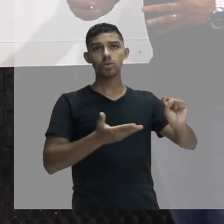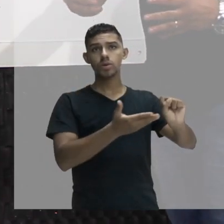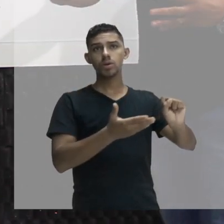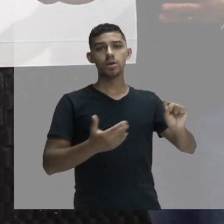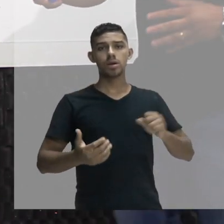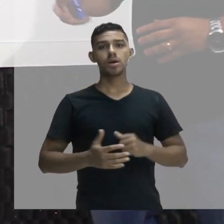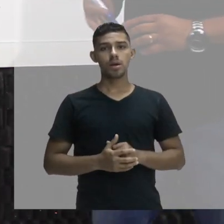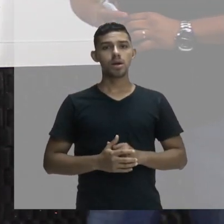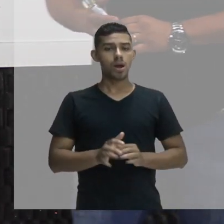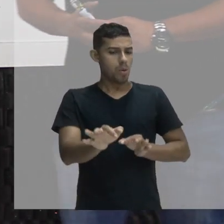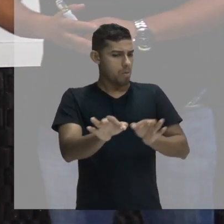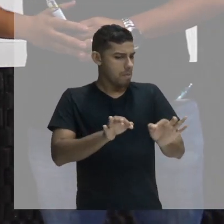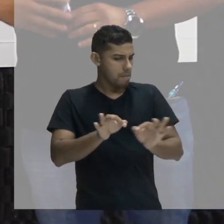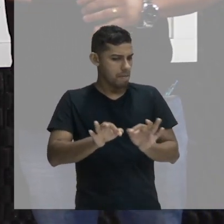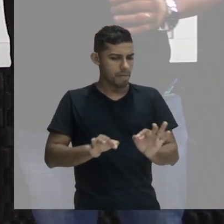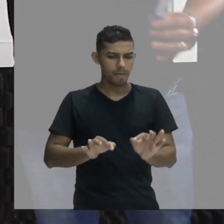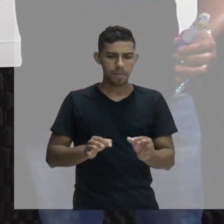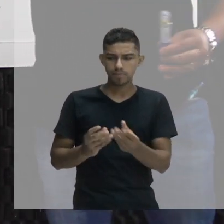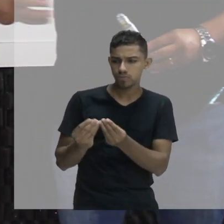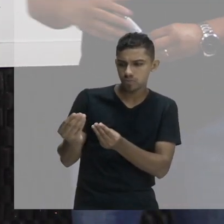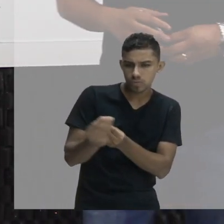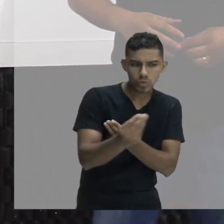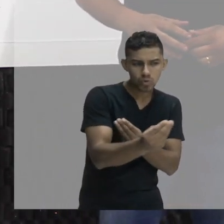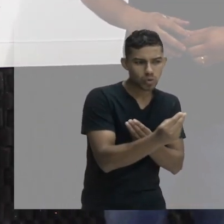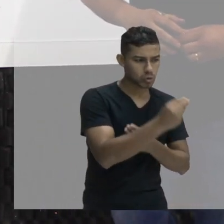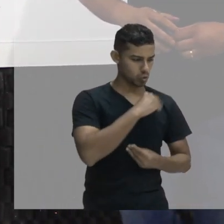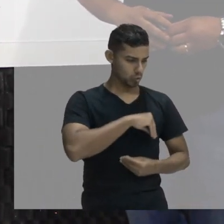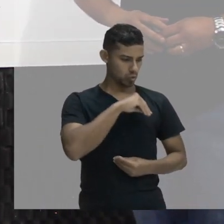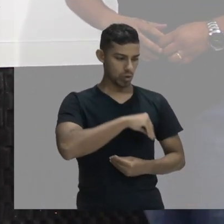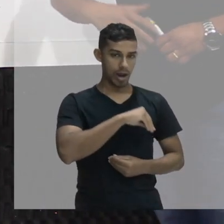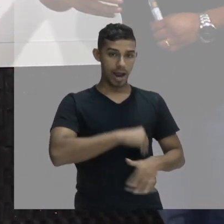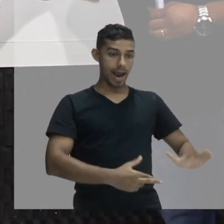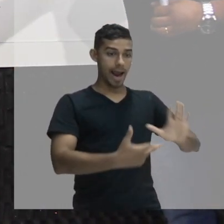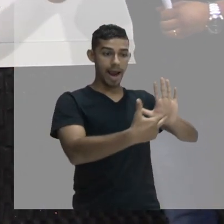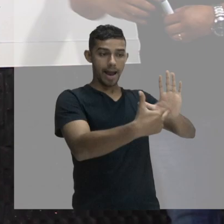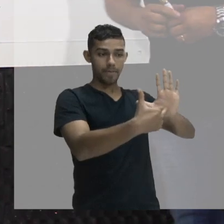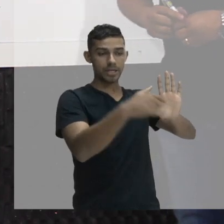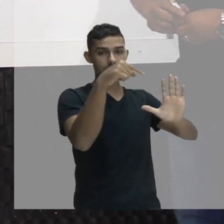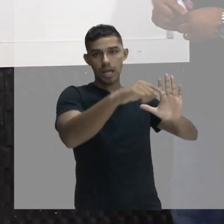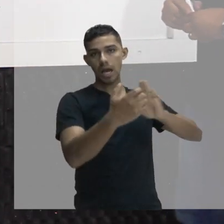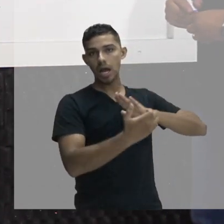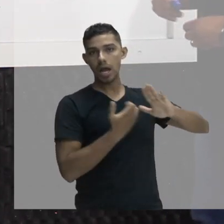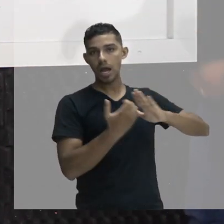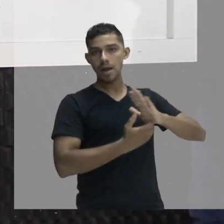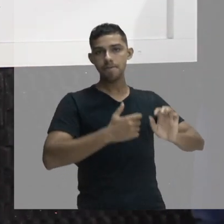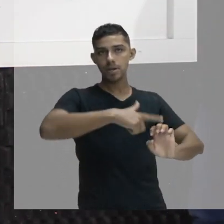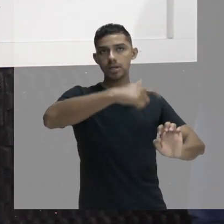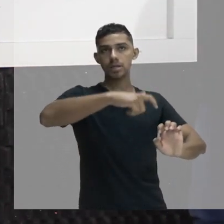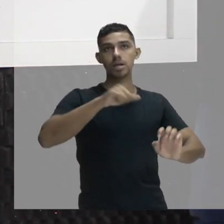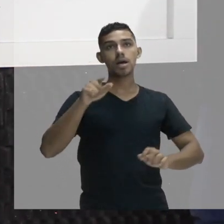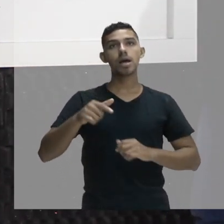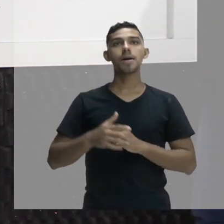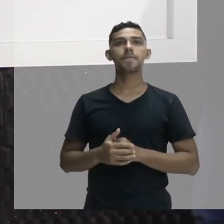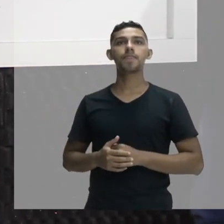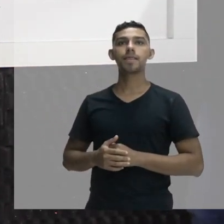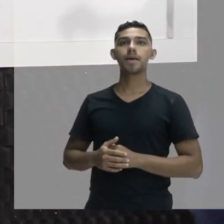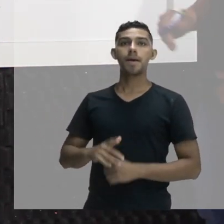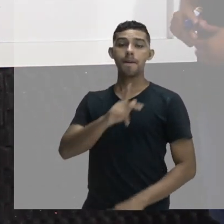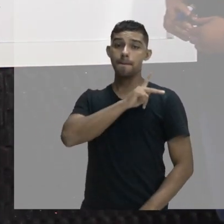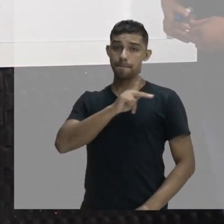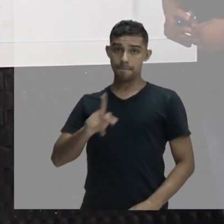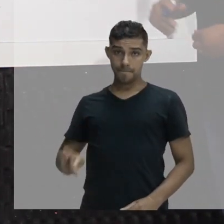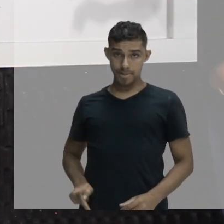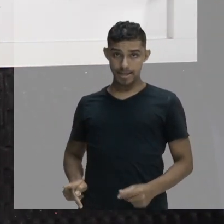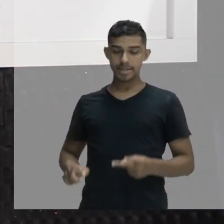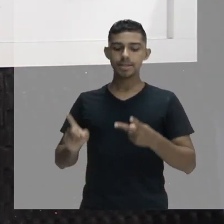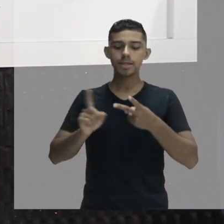querem montar uma comissão lá de representação da empresa, né? Para representar essa empresa. Essa comissão é formada por um